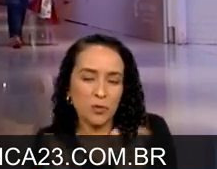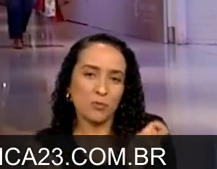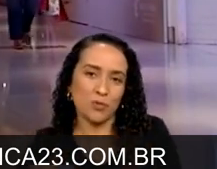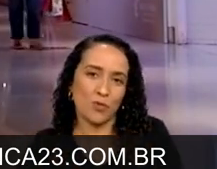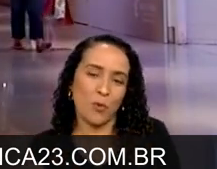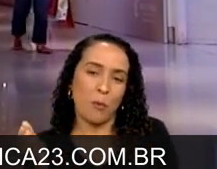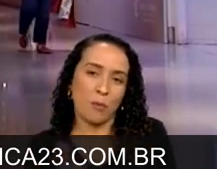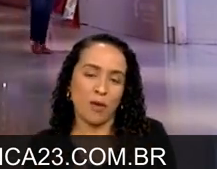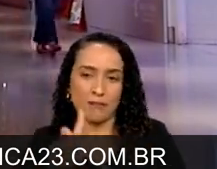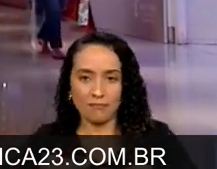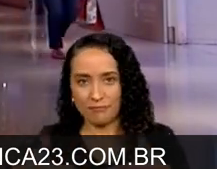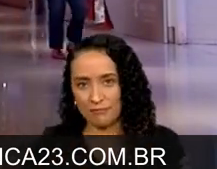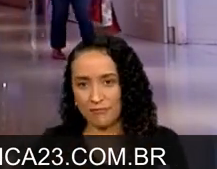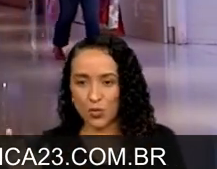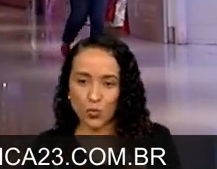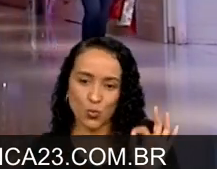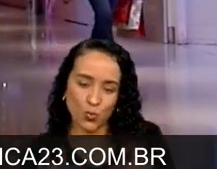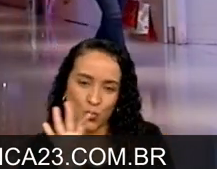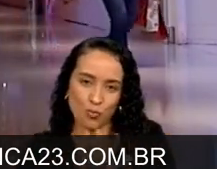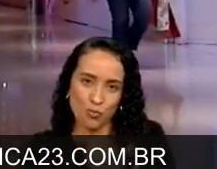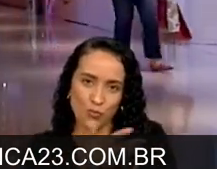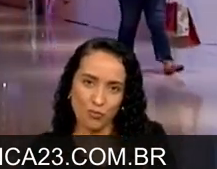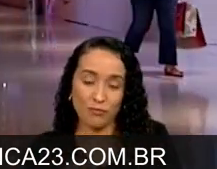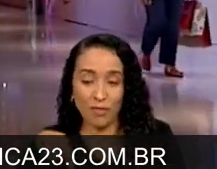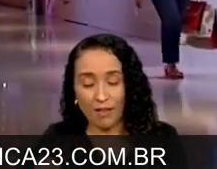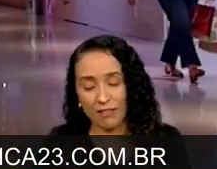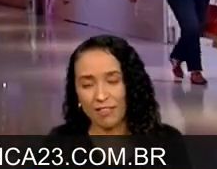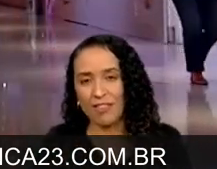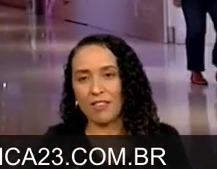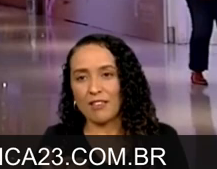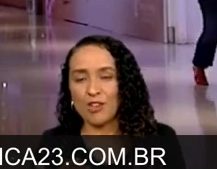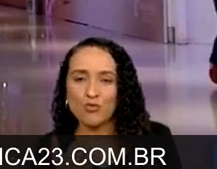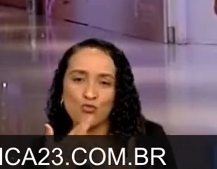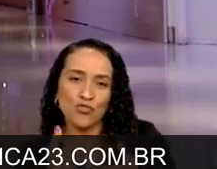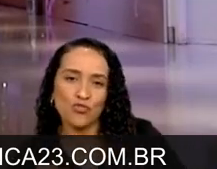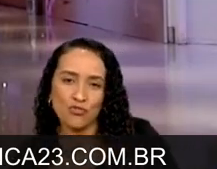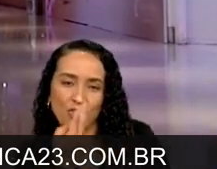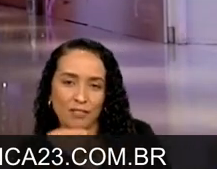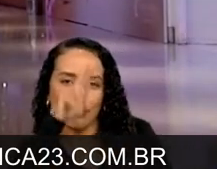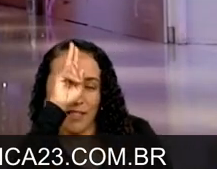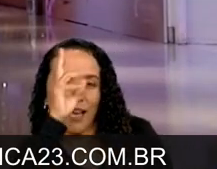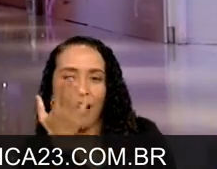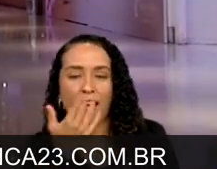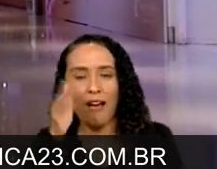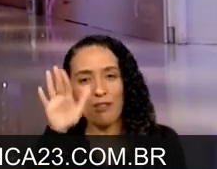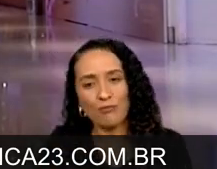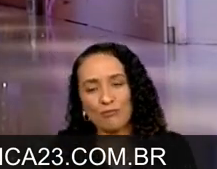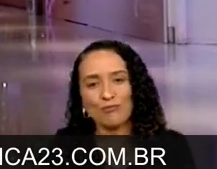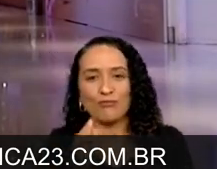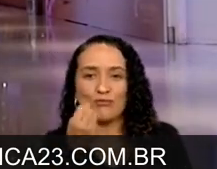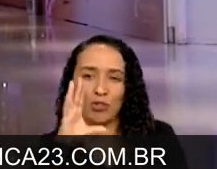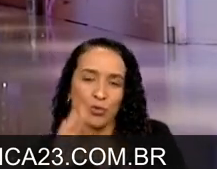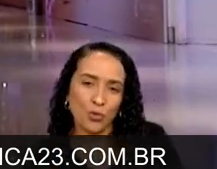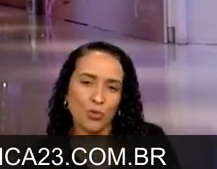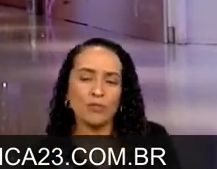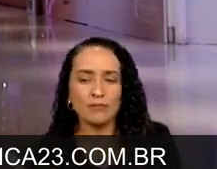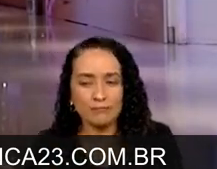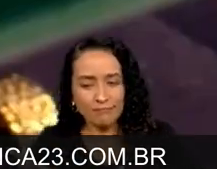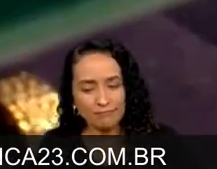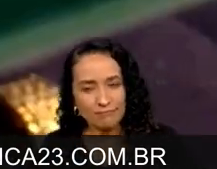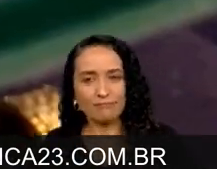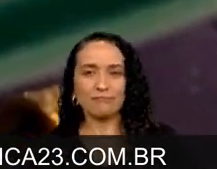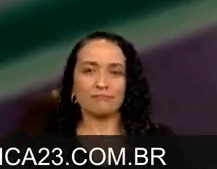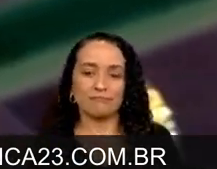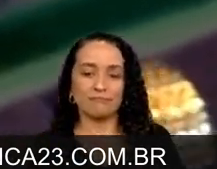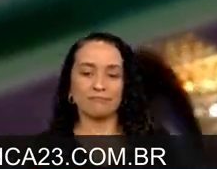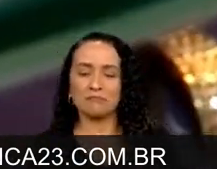esses presentes, montar essas homenagens, às vezes aqui num jantar, num almoço, e a gente se prepara para recebê-los aqui da melhor forma possível.